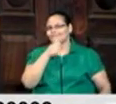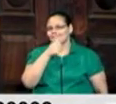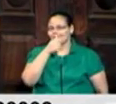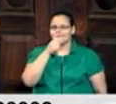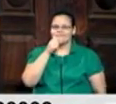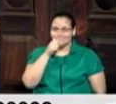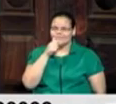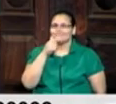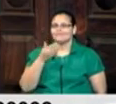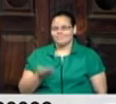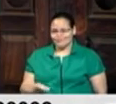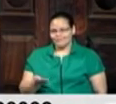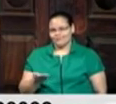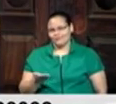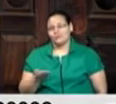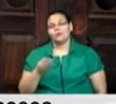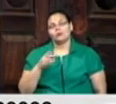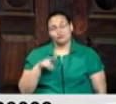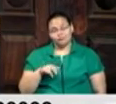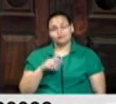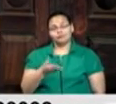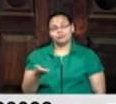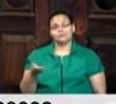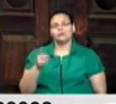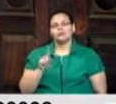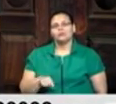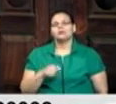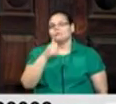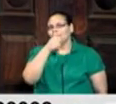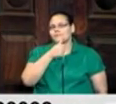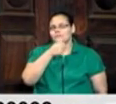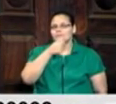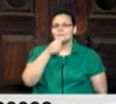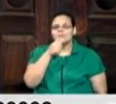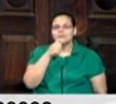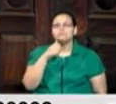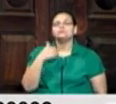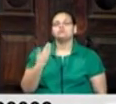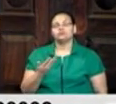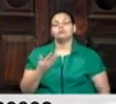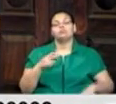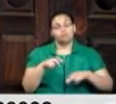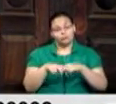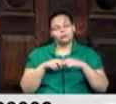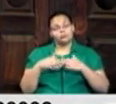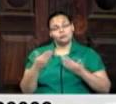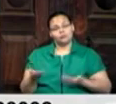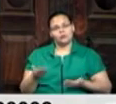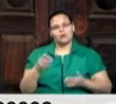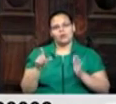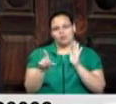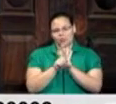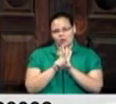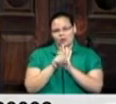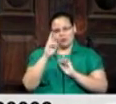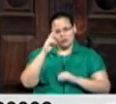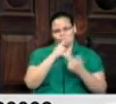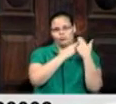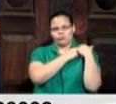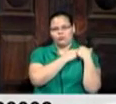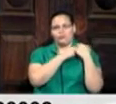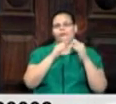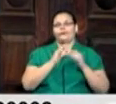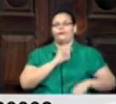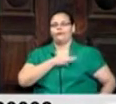sacrificadas, vão ser chamadas ao sacrifício em prol da lei de responsabilidade